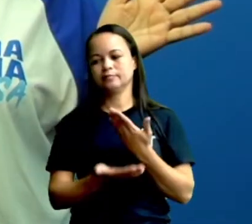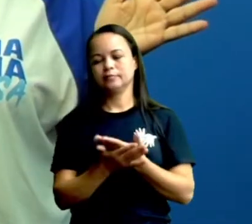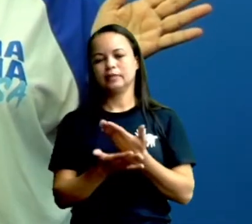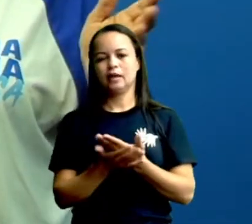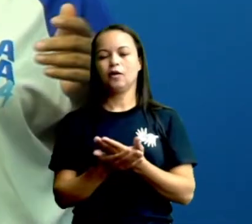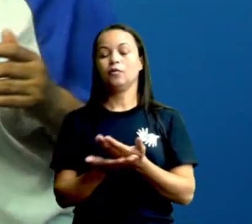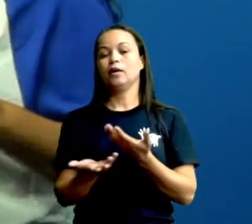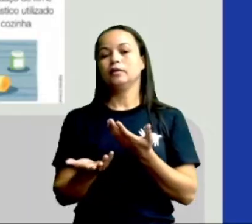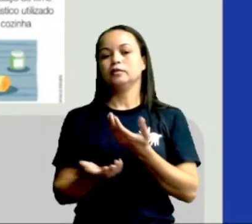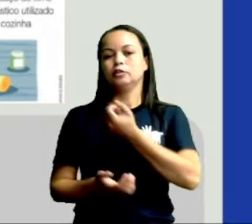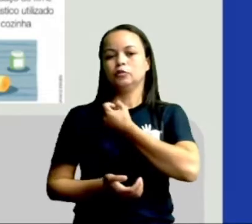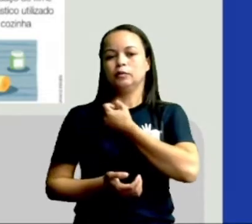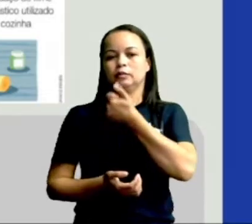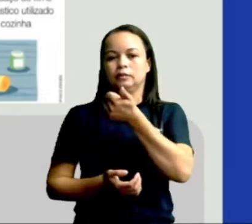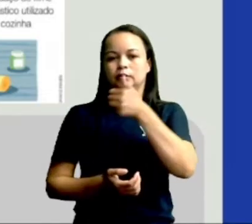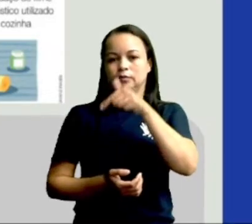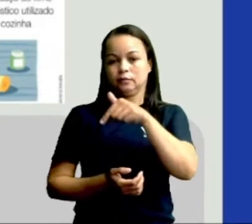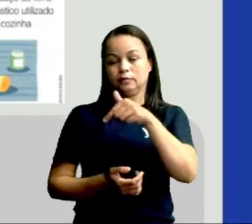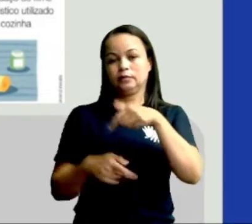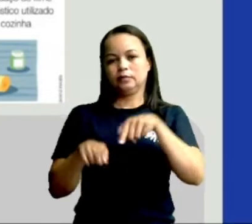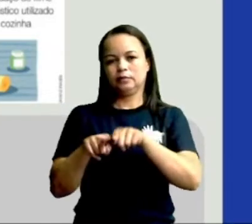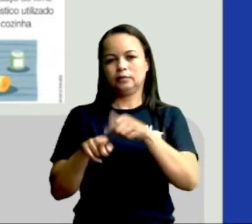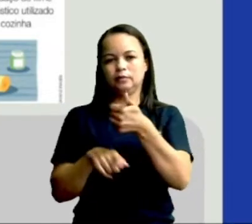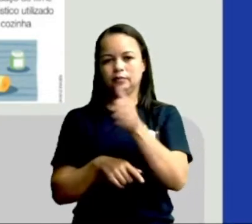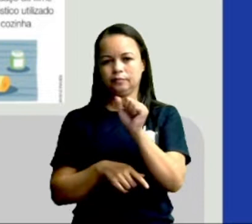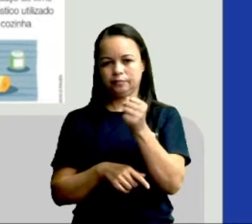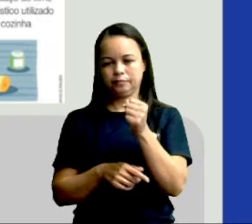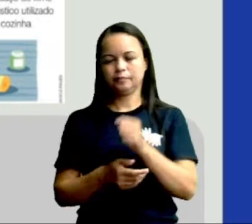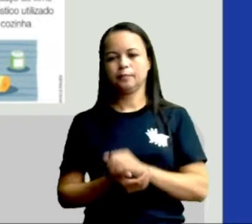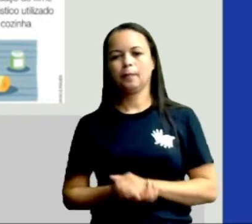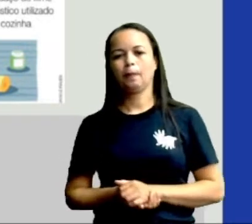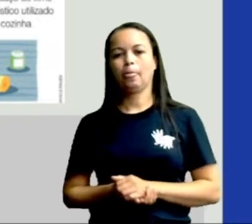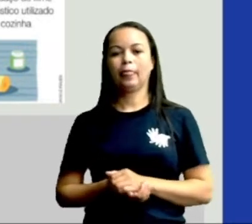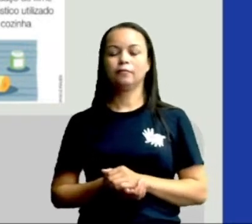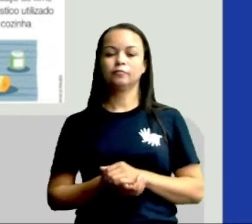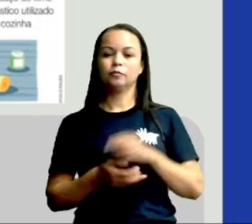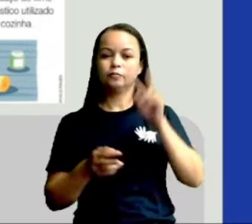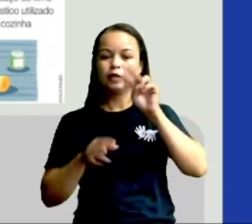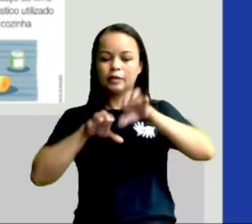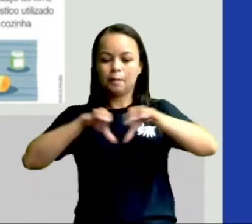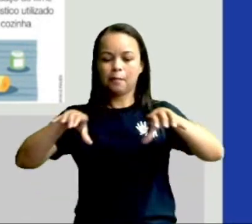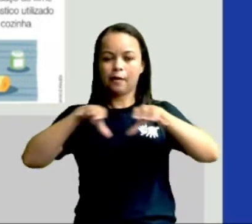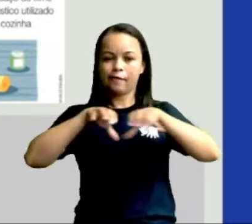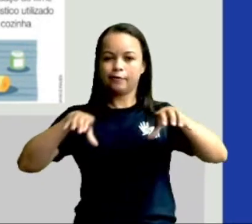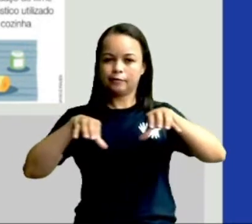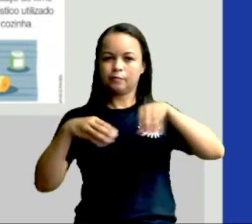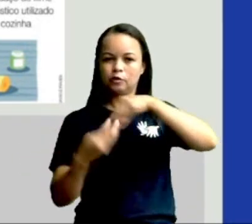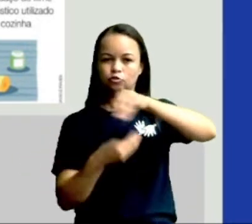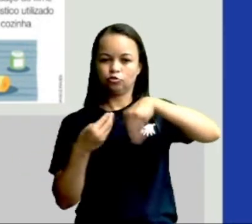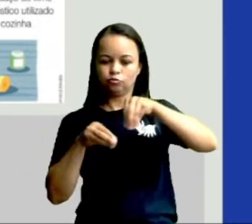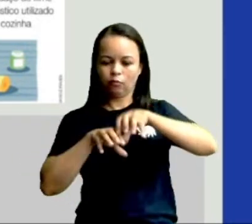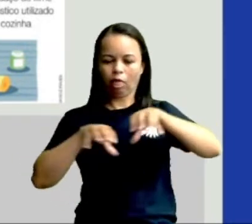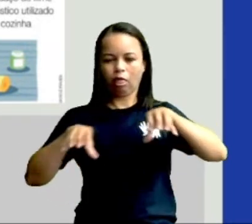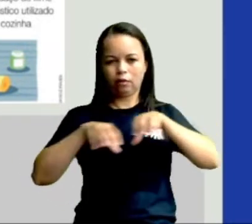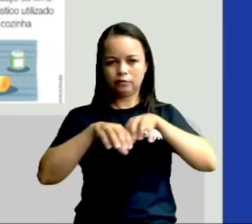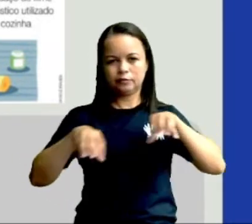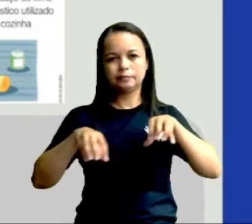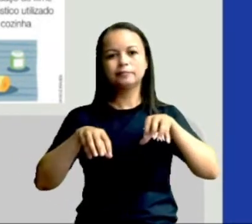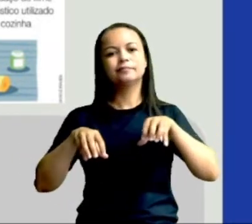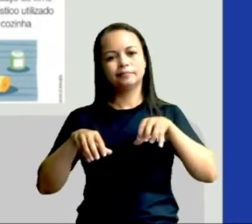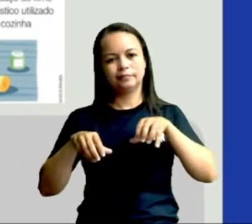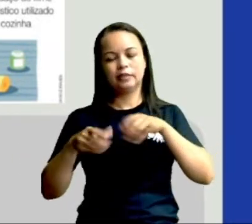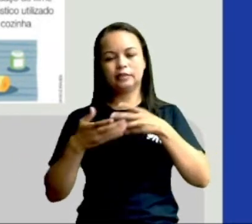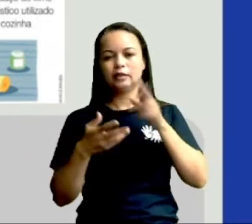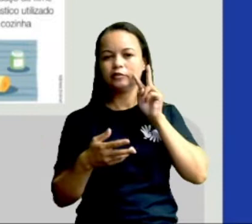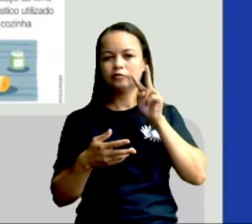17 e 18. Vamos ver? Nós vamos falar um pouquinho sobre separação de misturas. Quem lembra? A gente falou de mistura e